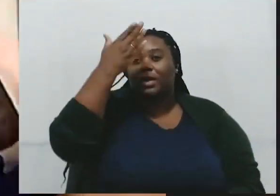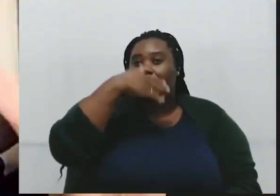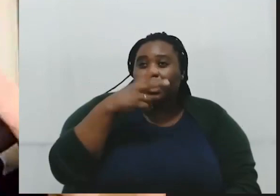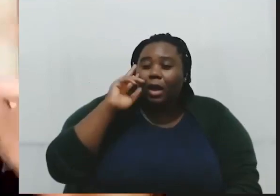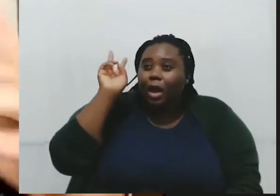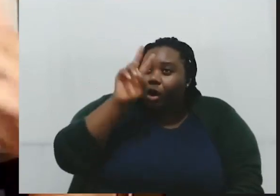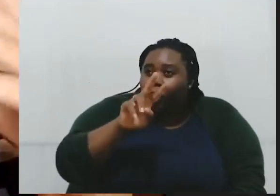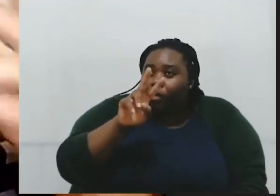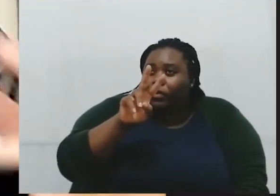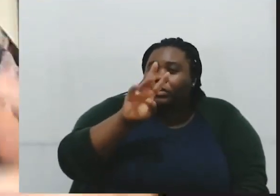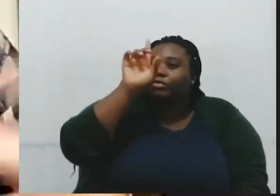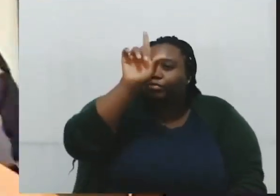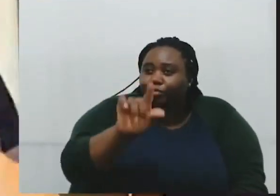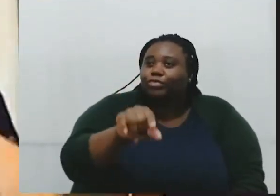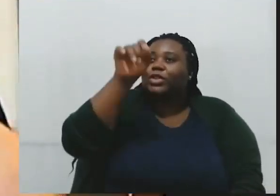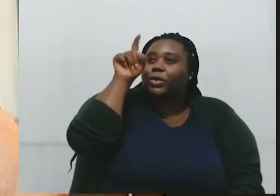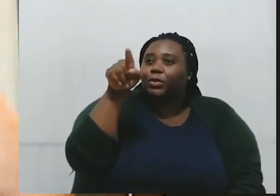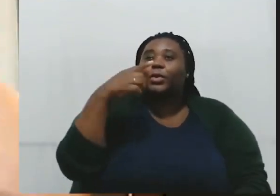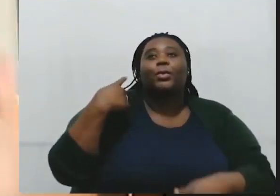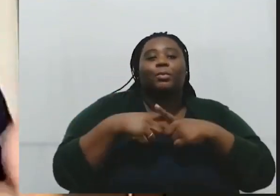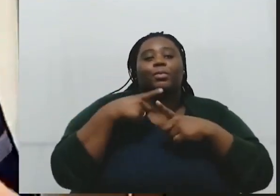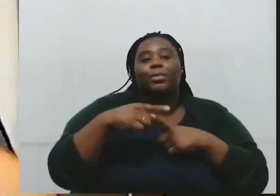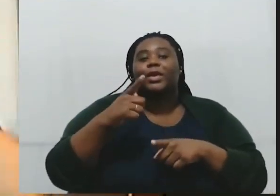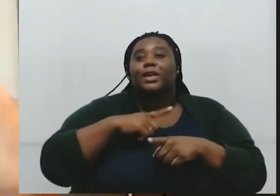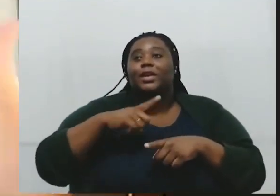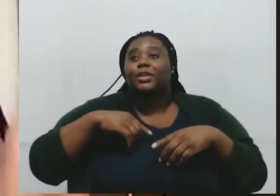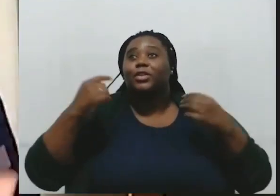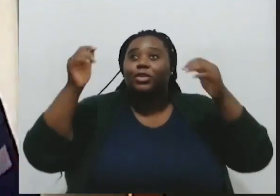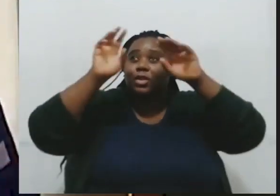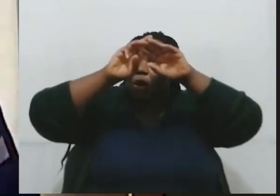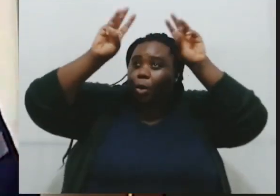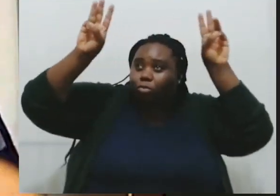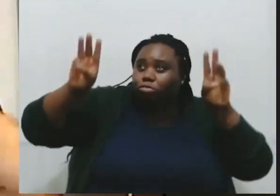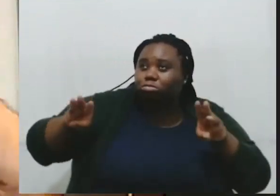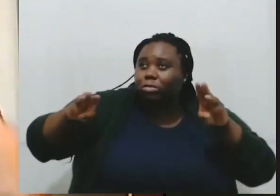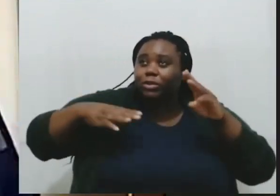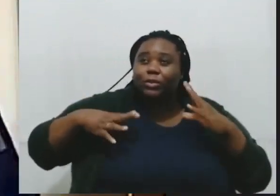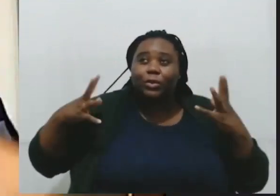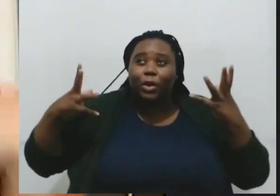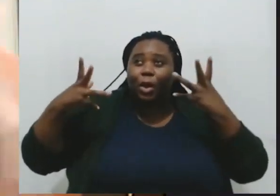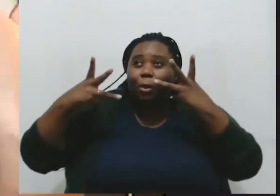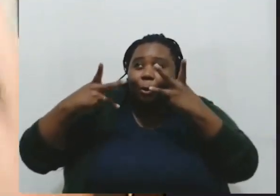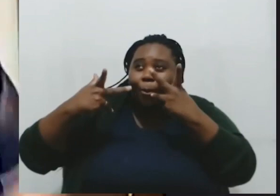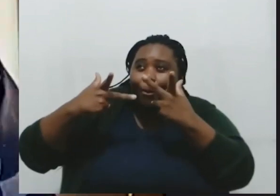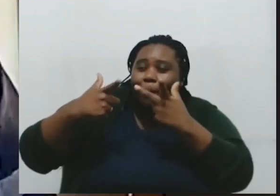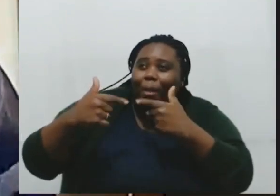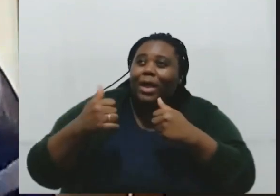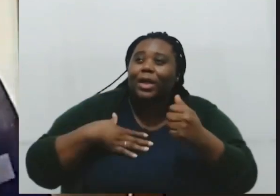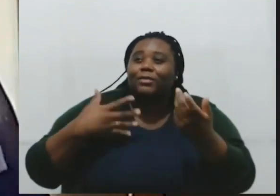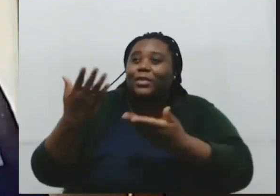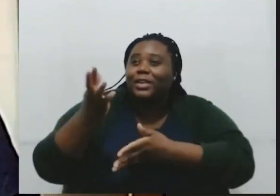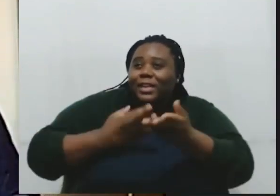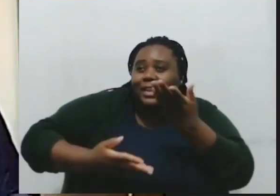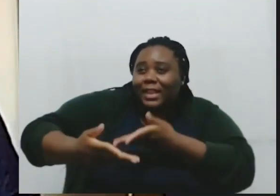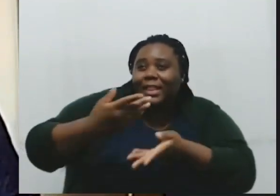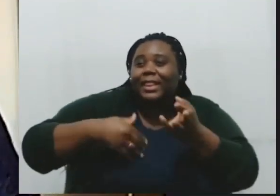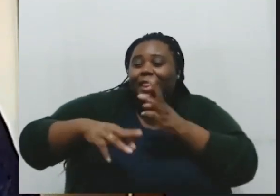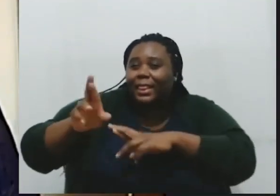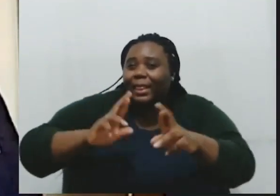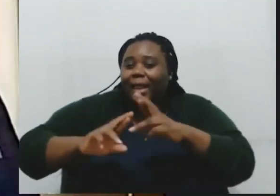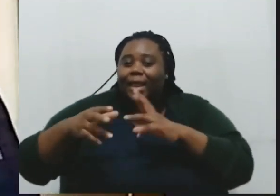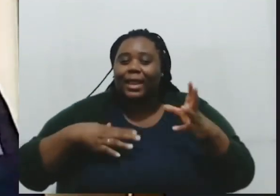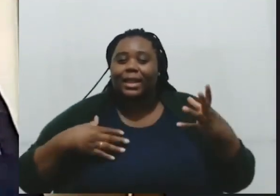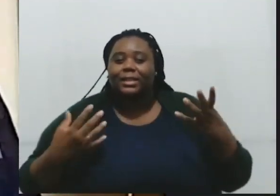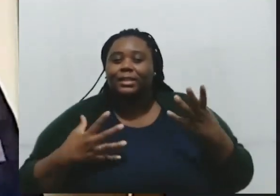assim, uma estrutura que era muito mágica nessa relação das montações, das transformações, sabe? O que depois